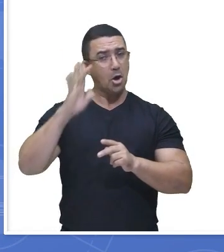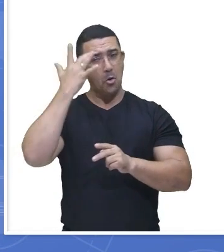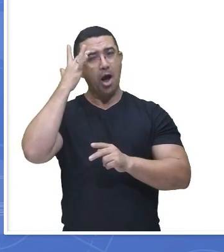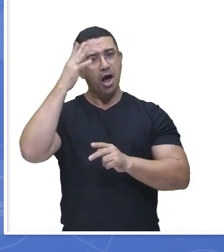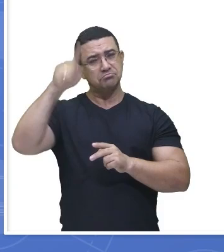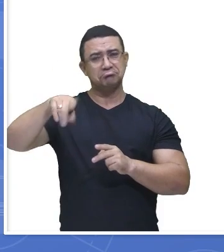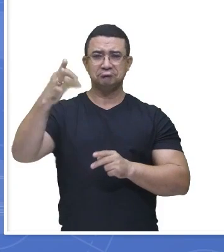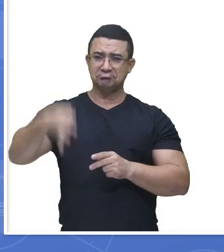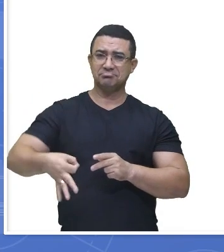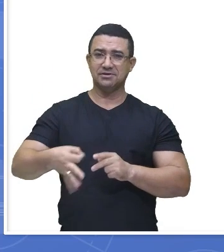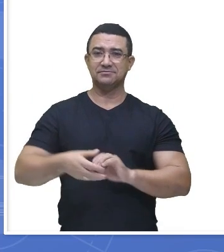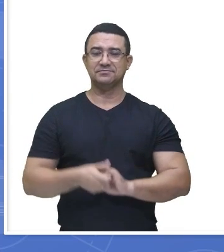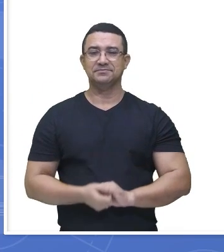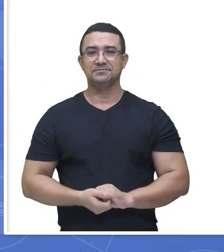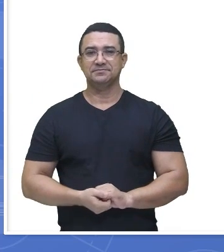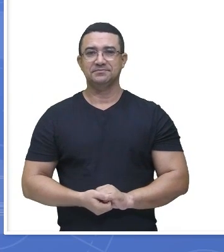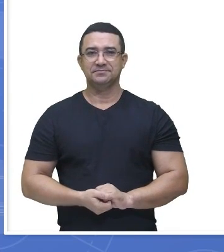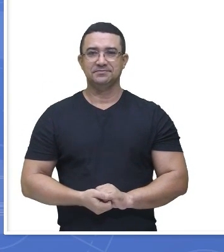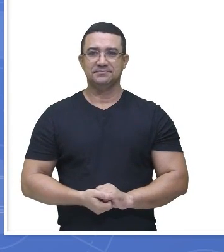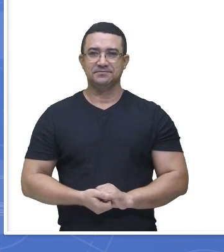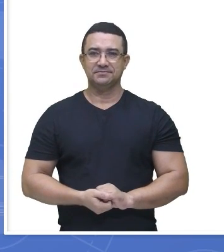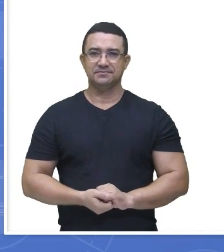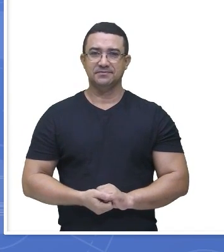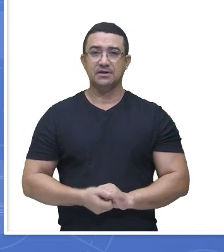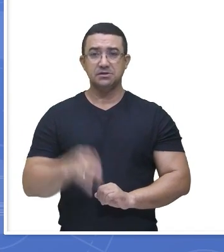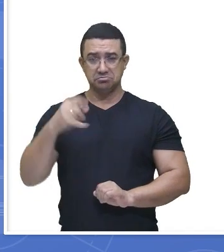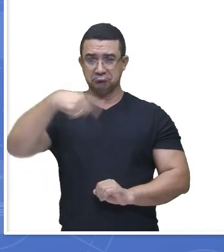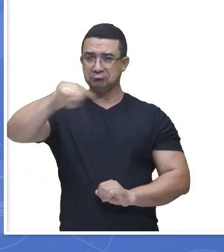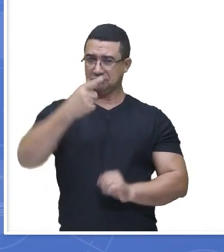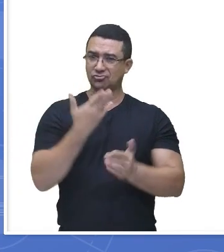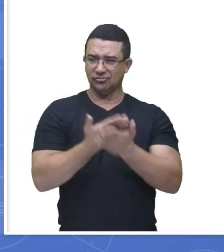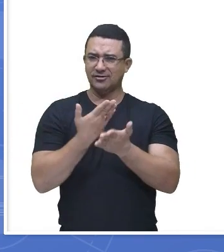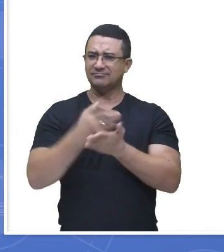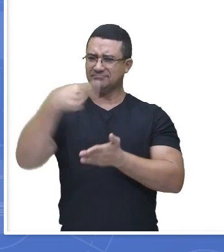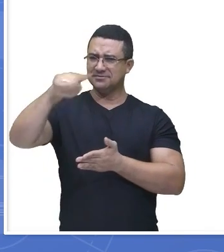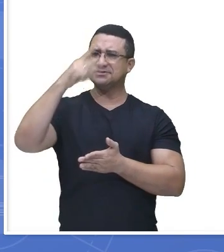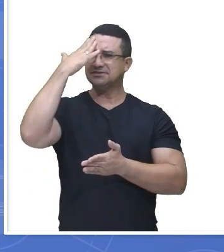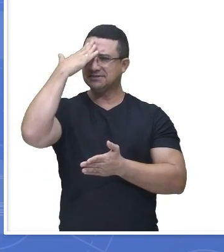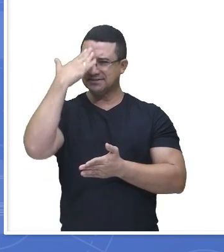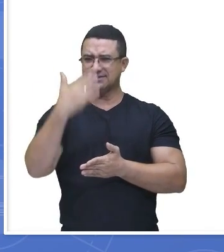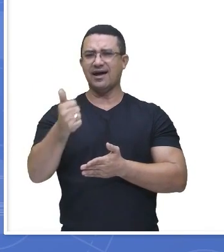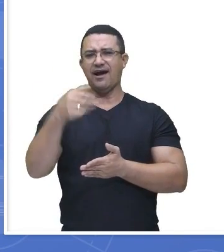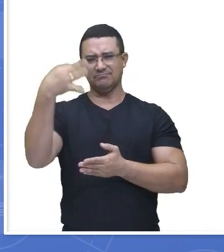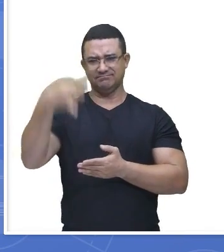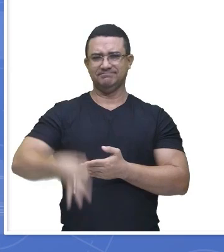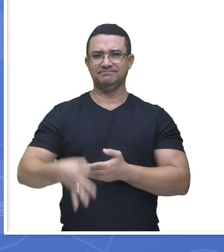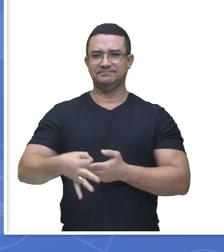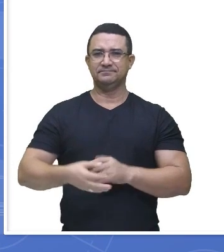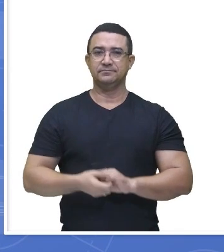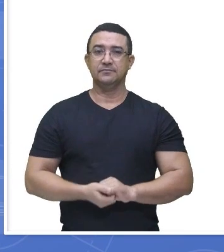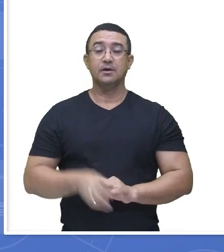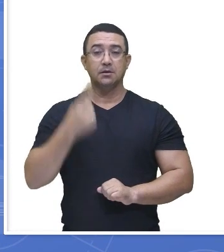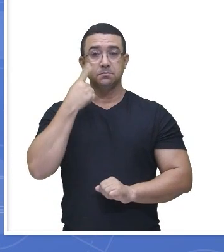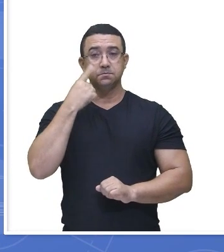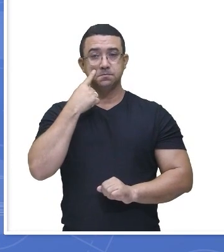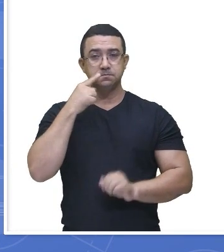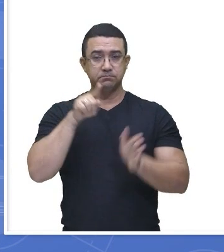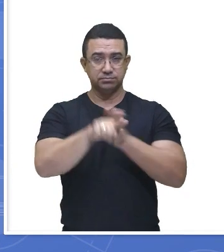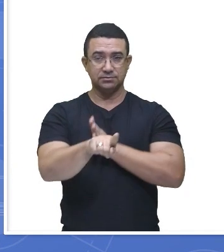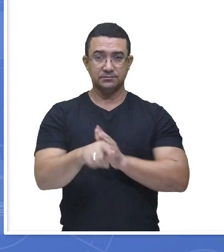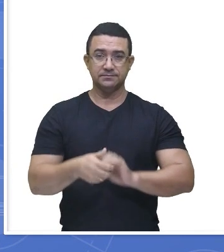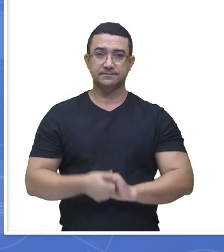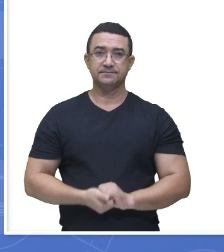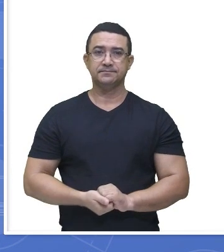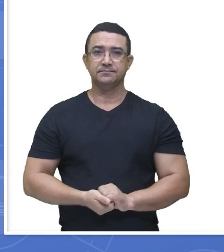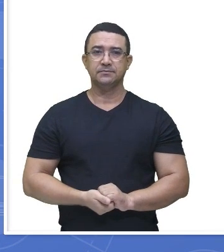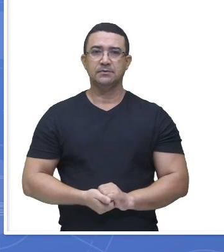mesmo, né? Confio aqui nos alunos. Se estudaram, sabem, com certeza. Vamos então aqui à nossa questão. Aí